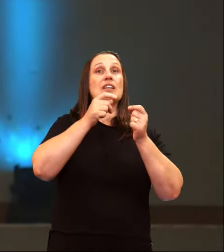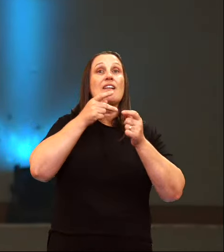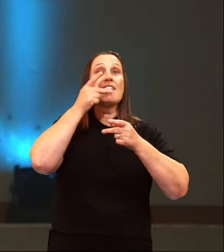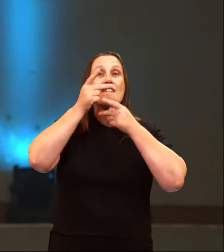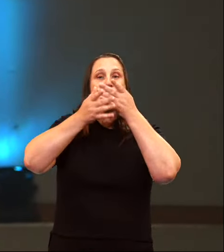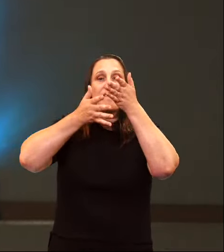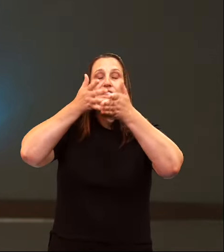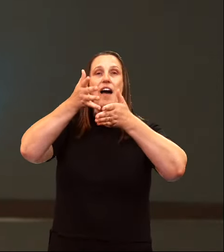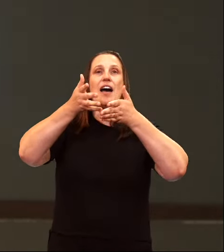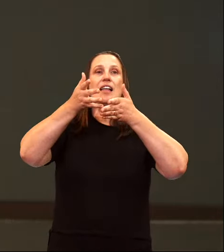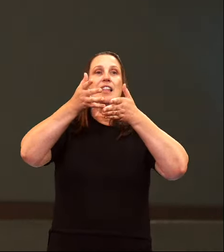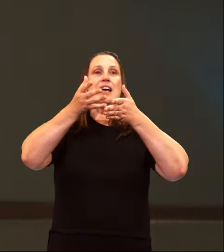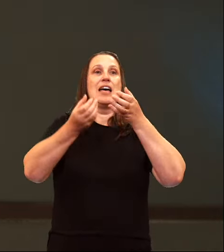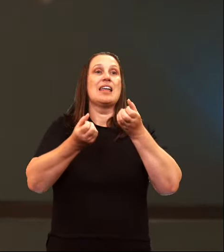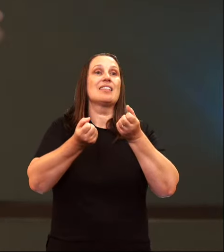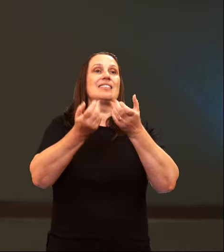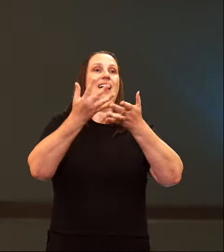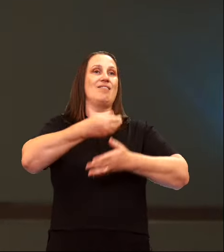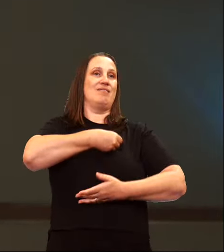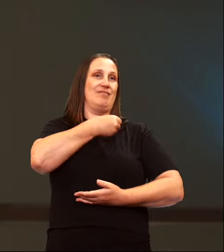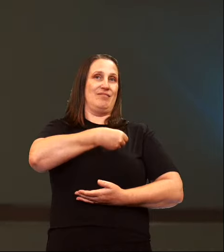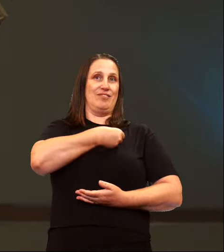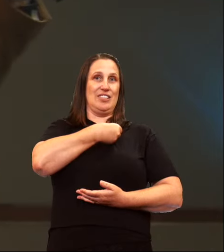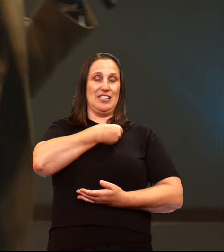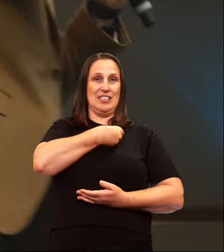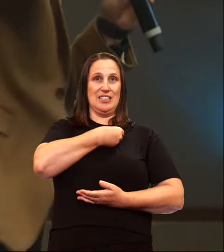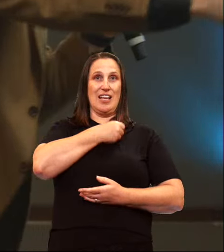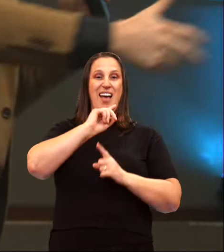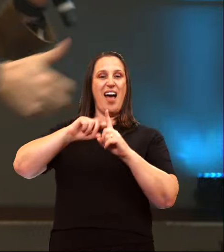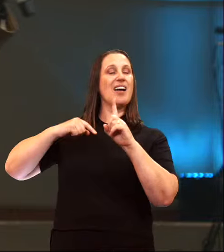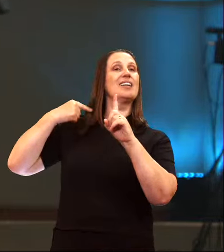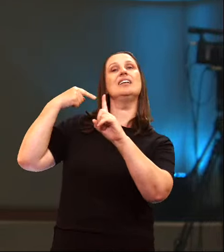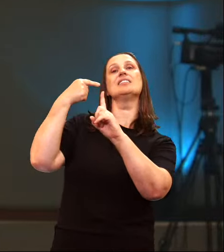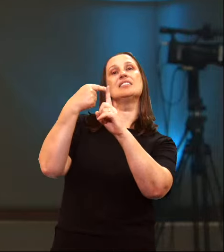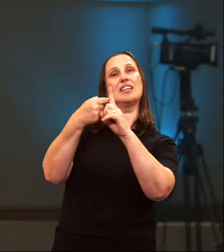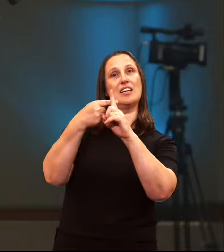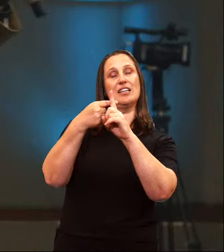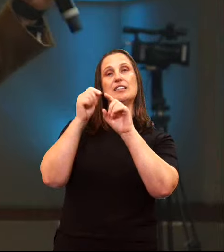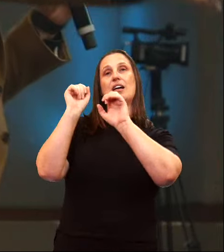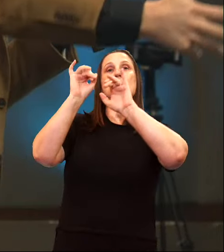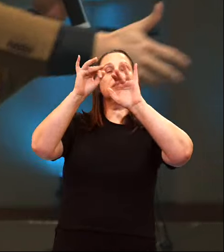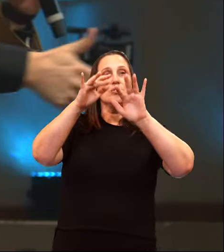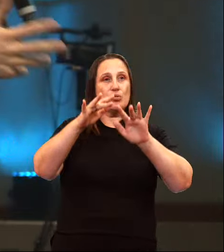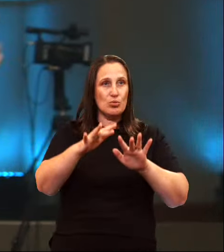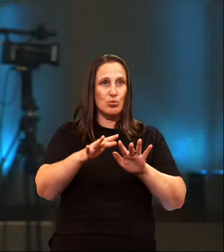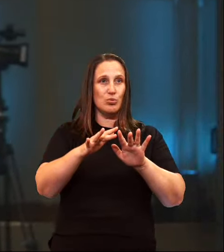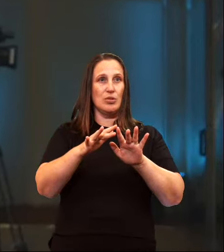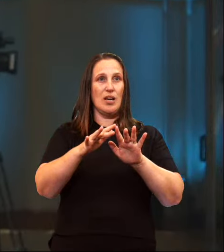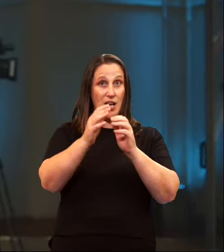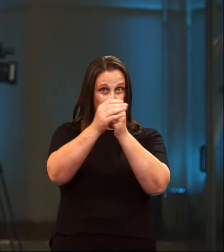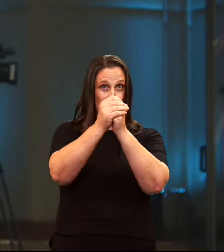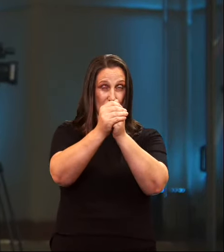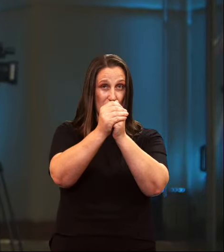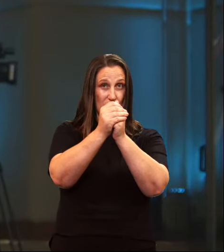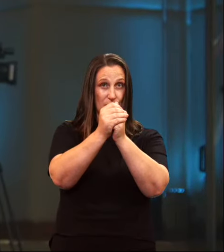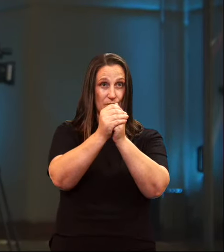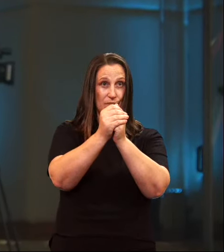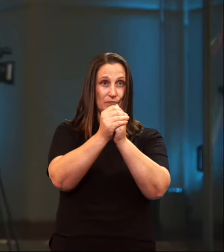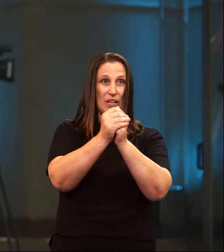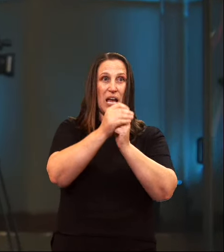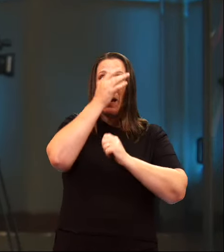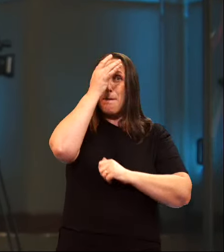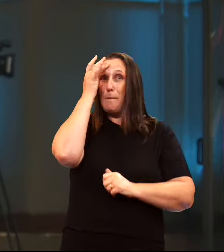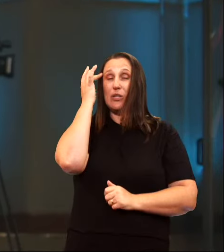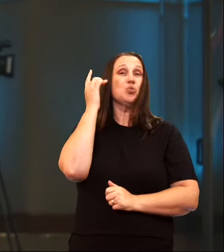vida, gera perspectivas novas, acrescenta, abençoa. Amém? Ah, pastor, não pode ter